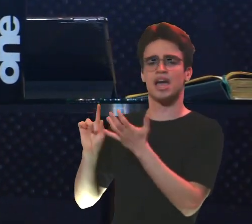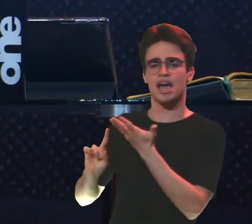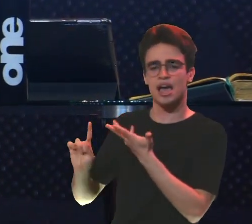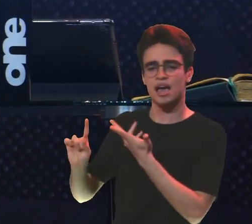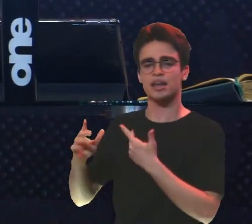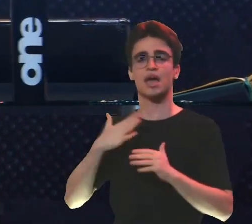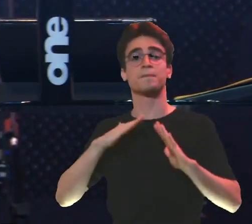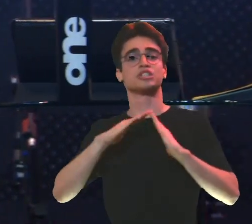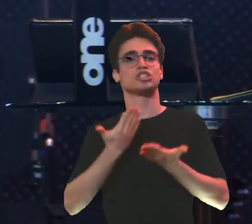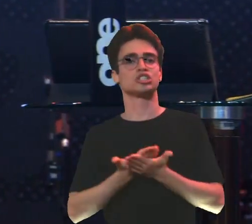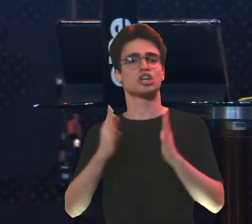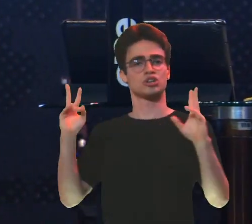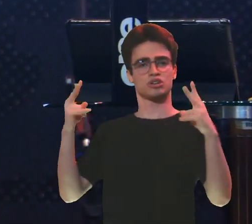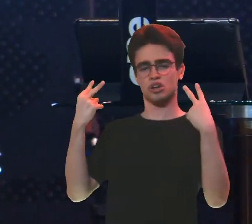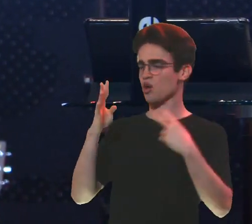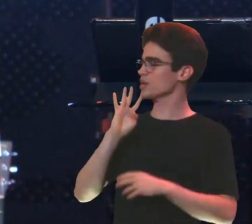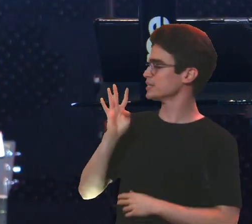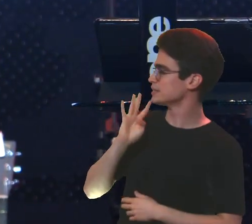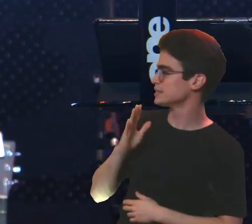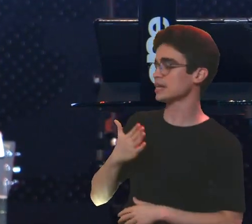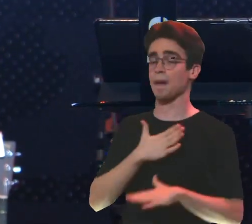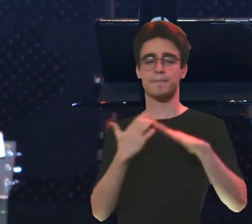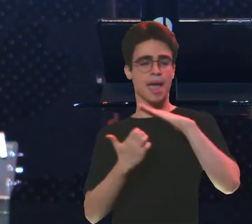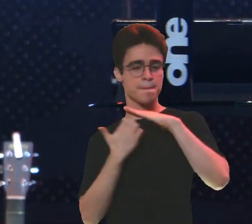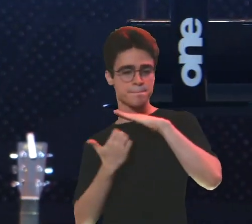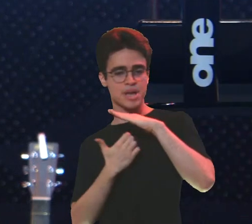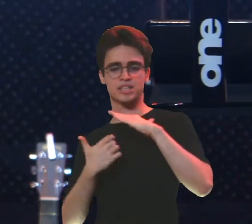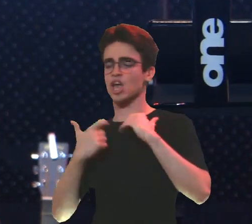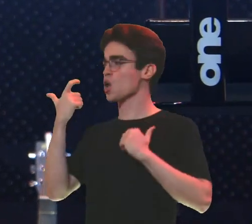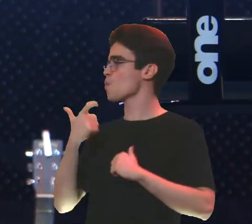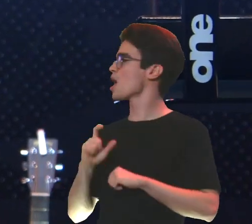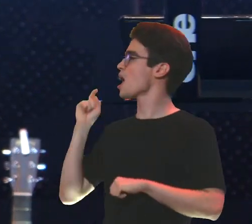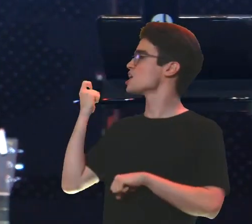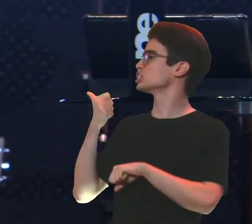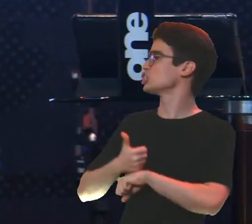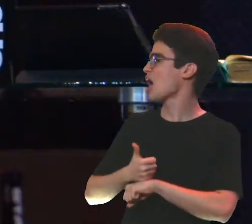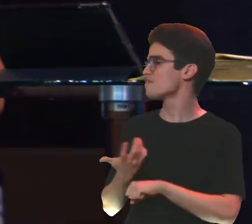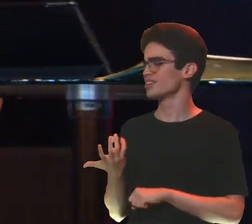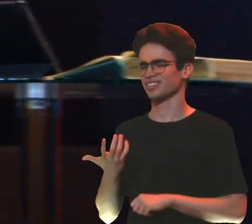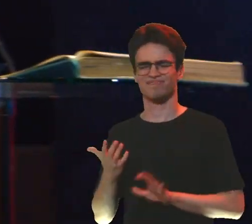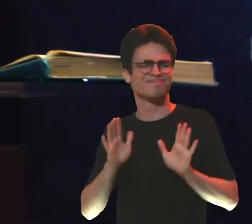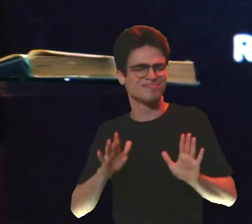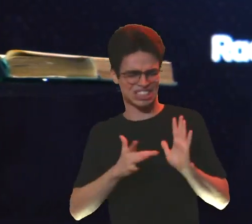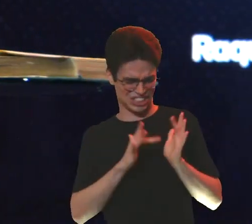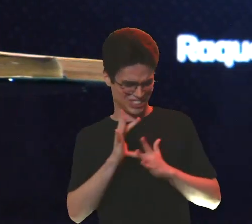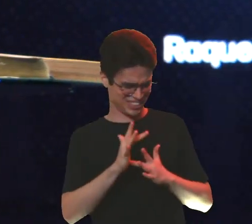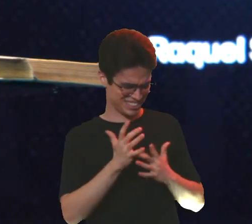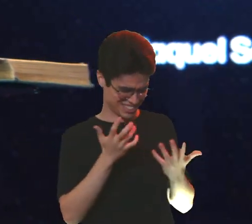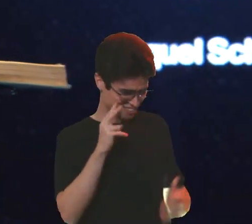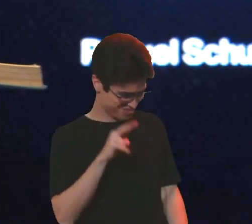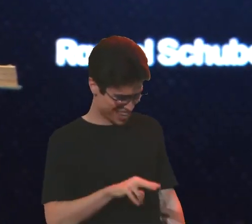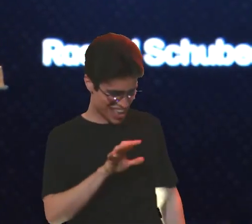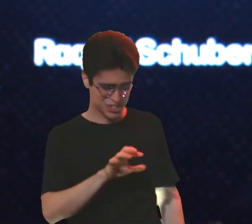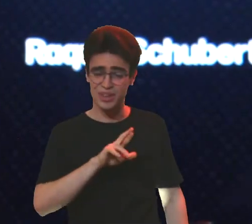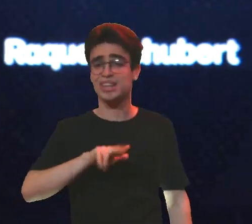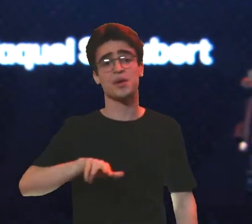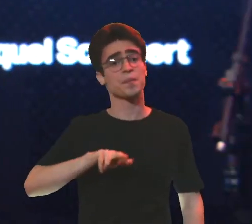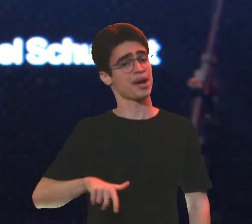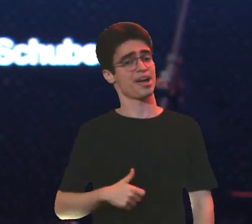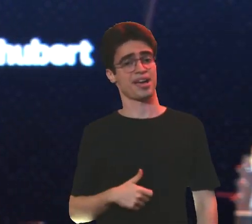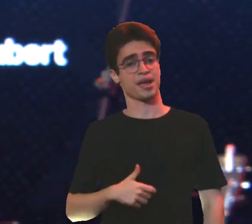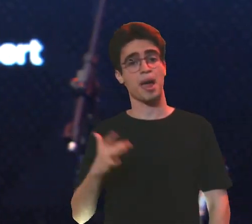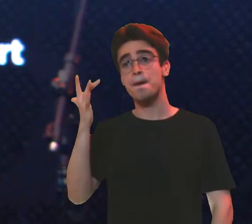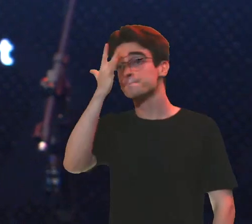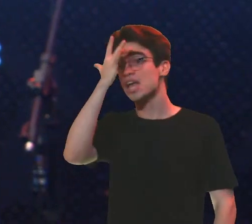mundo me conhecia. Na minha empresa eu era o chefe. Não são essas coisas que Jesus vai querer de nós. O